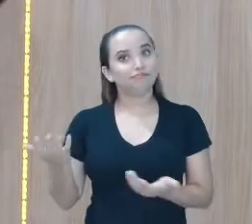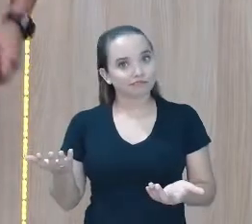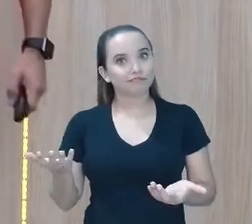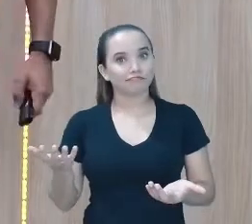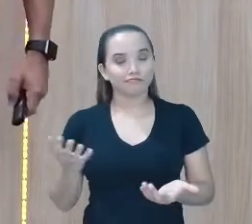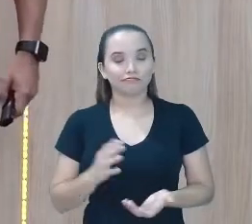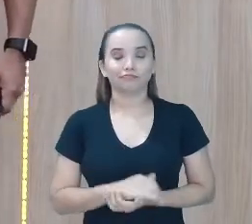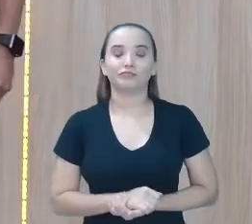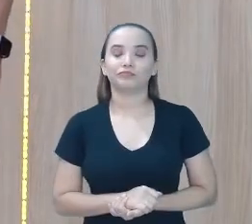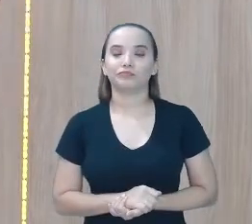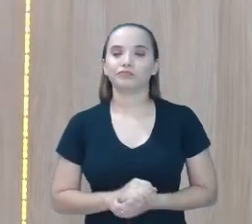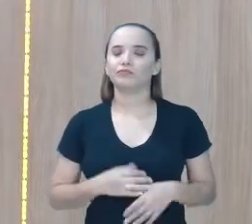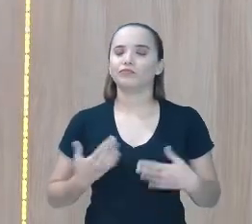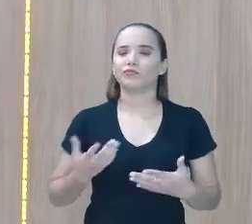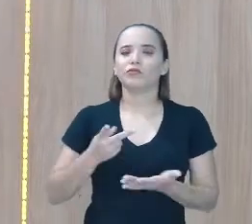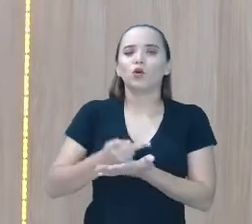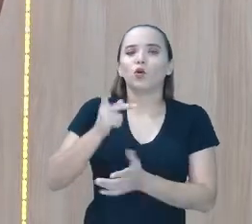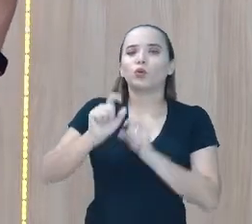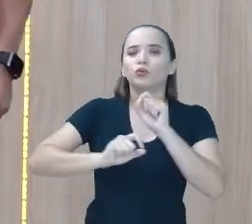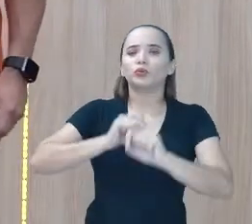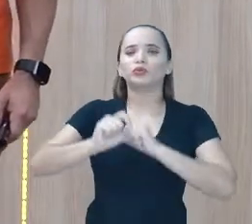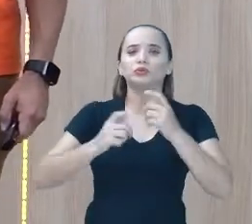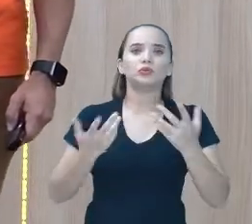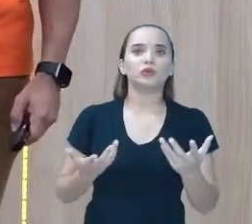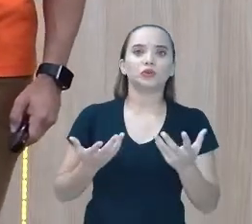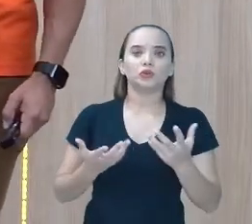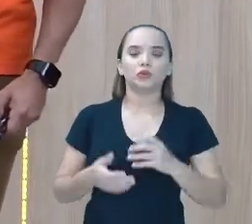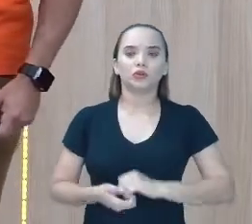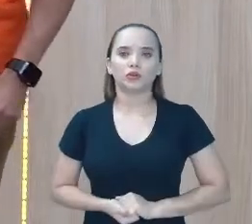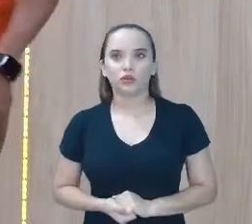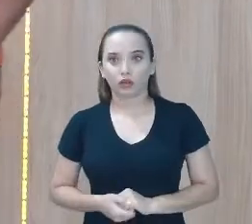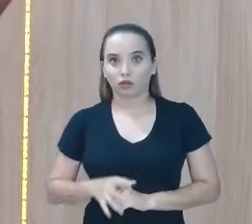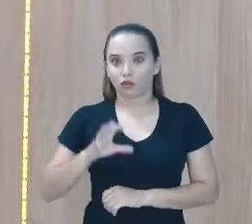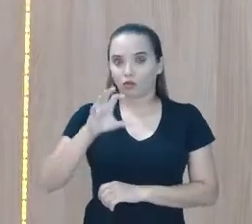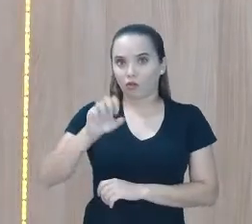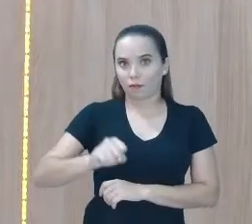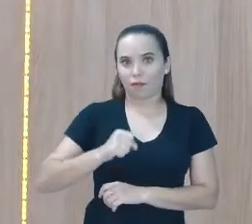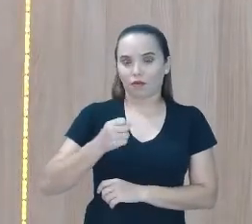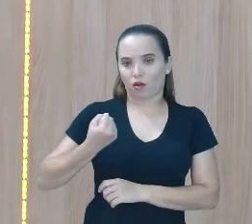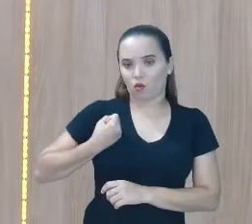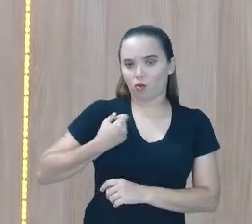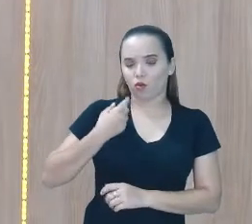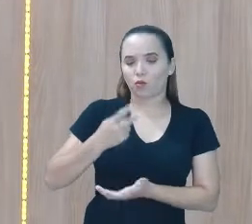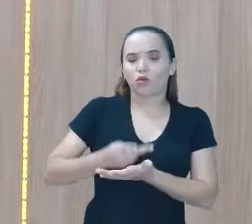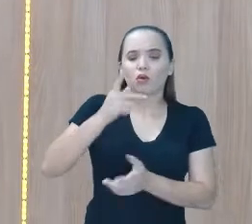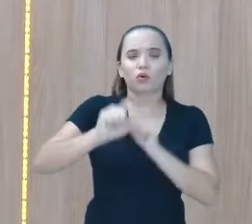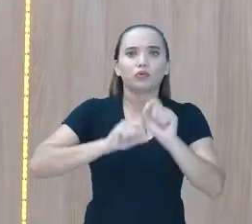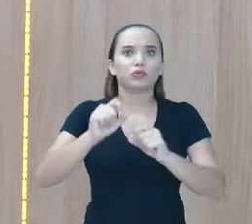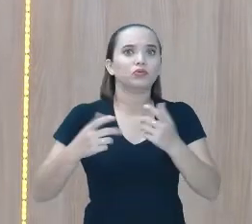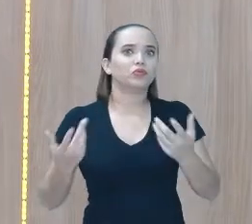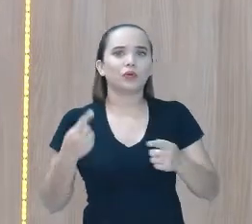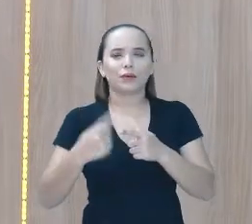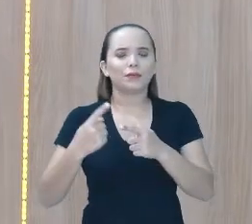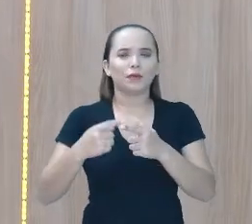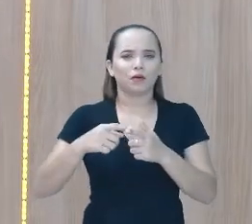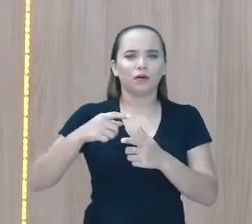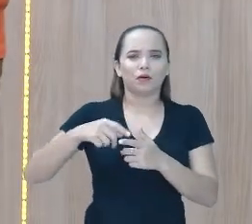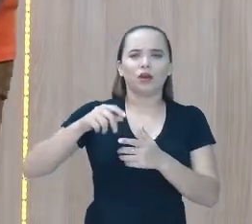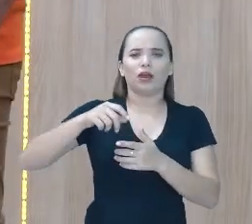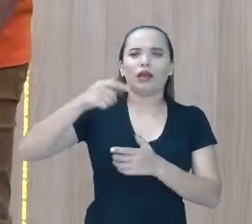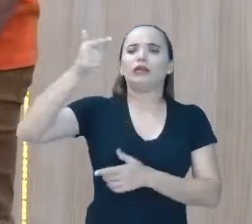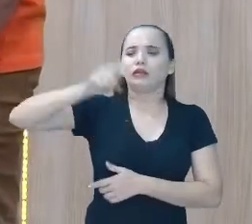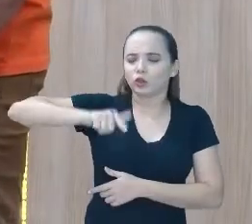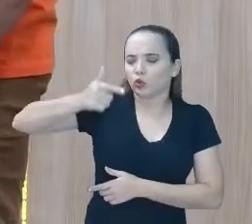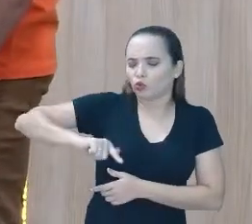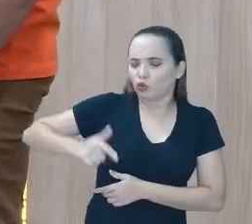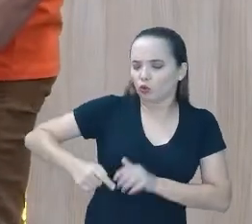também. Então, o que é que acontece para a gente pegar esses números e escrever eles em várias linhas, certo?